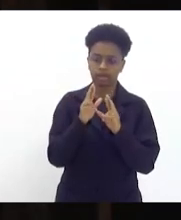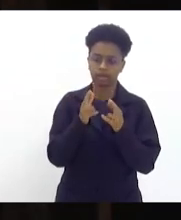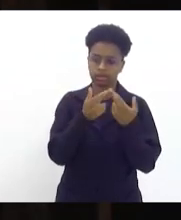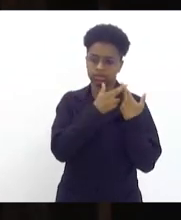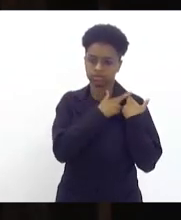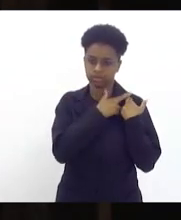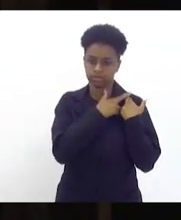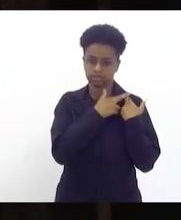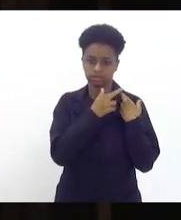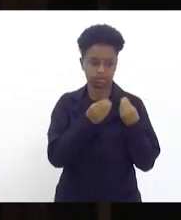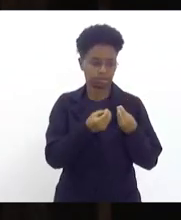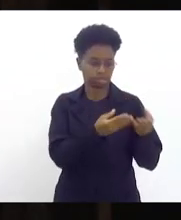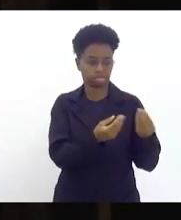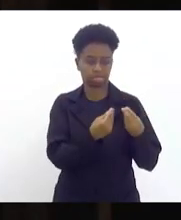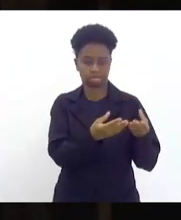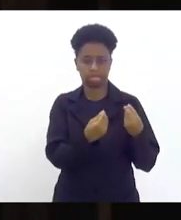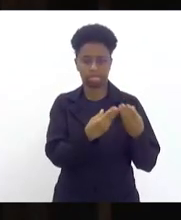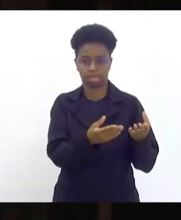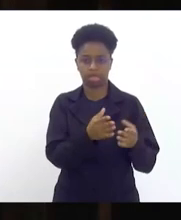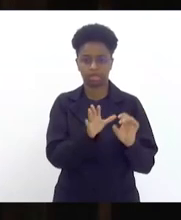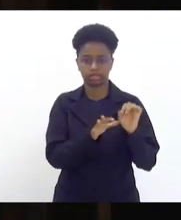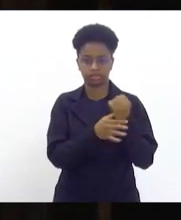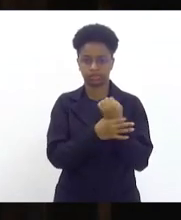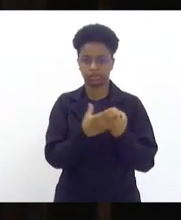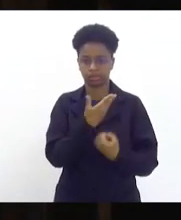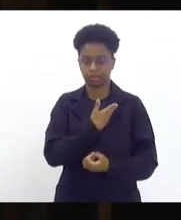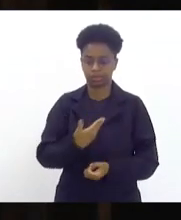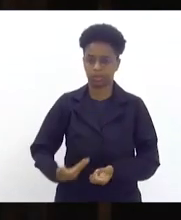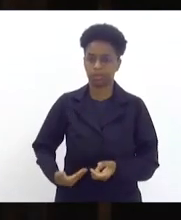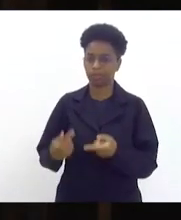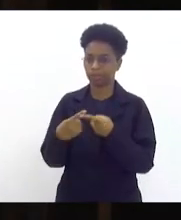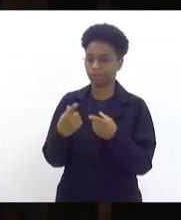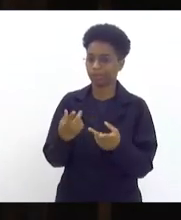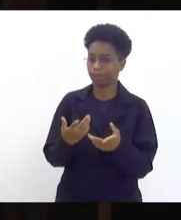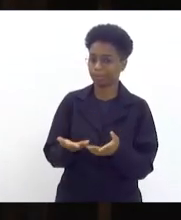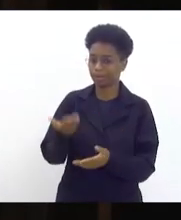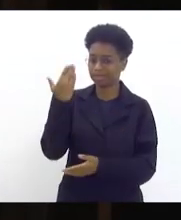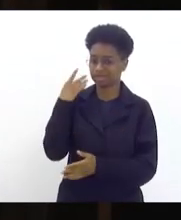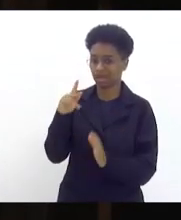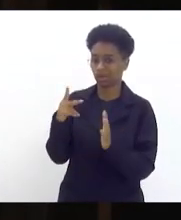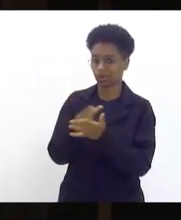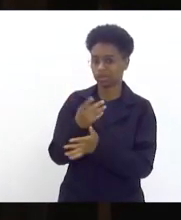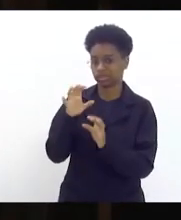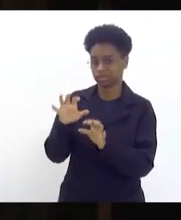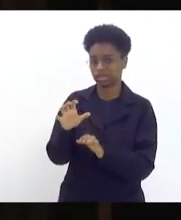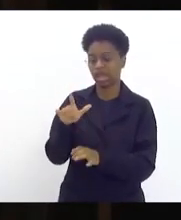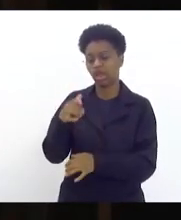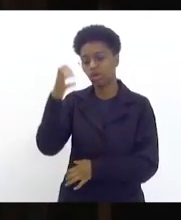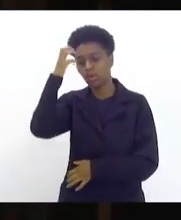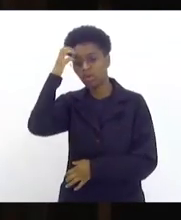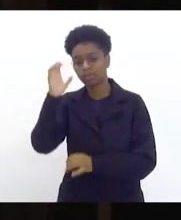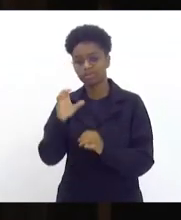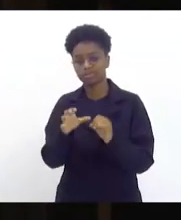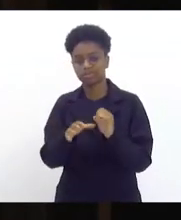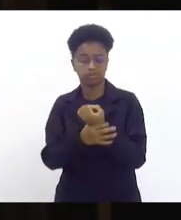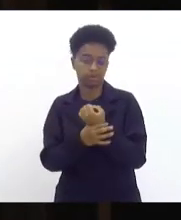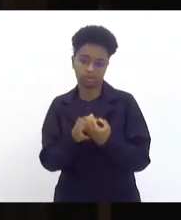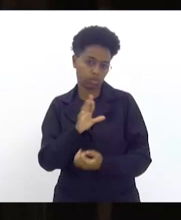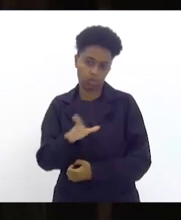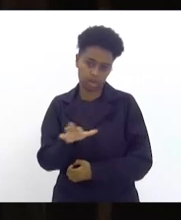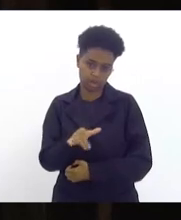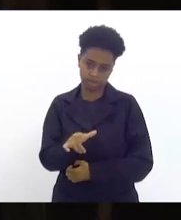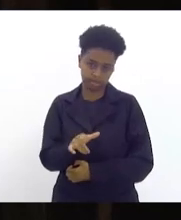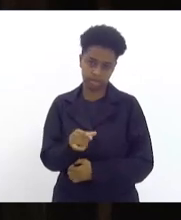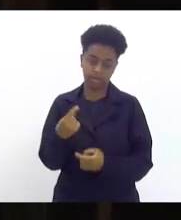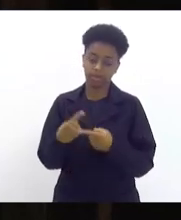como antigamente acontecia qualquer coisa qualquer problema é questão de segurança a culpa é da Segurança não é não estamos